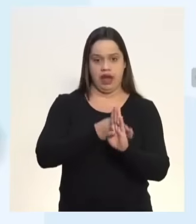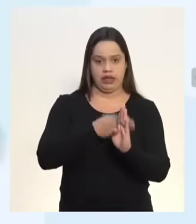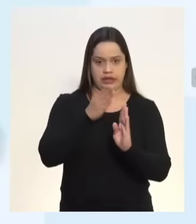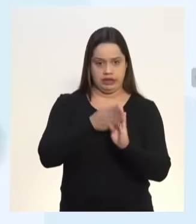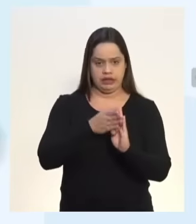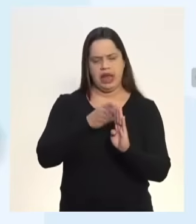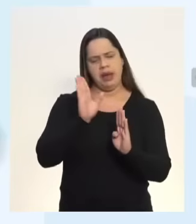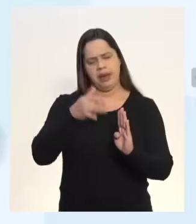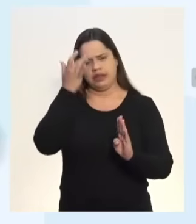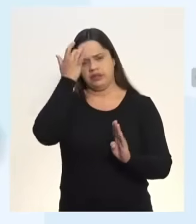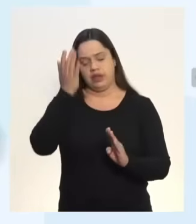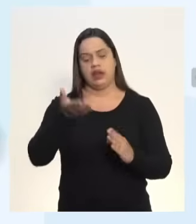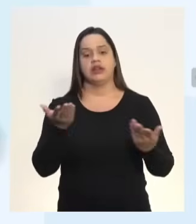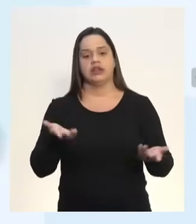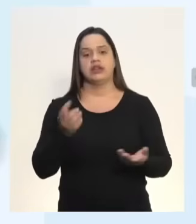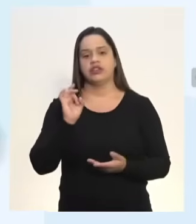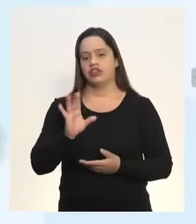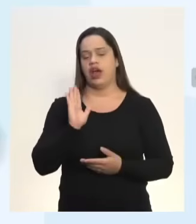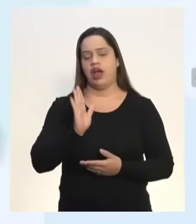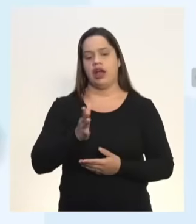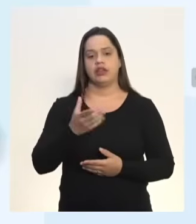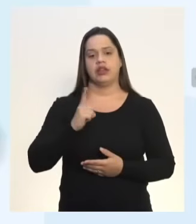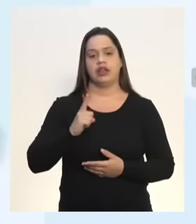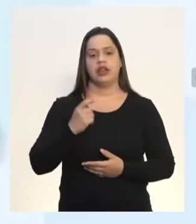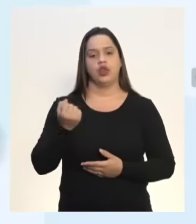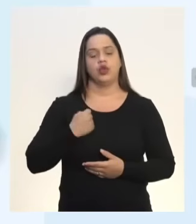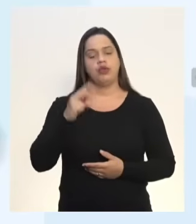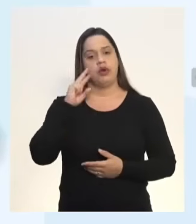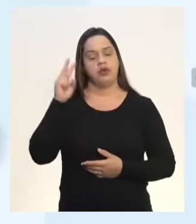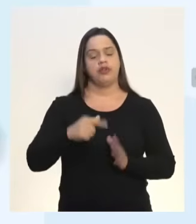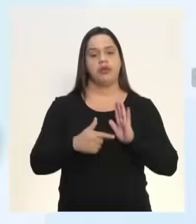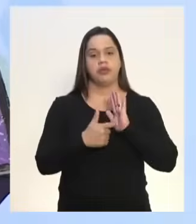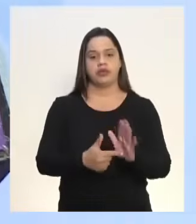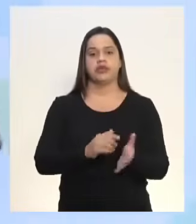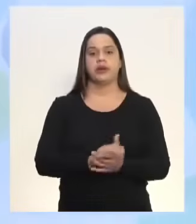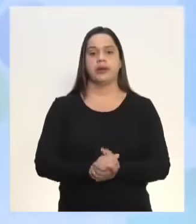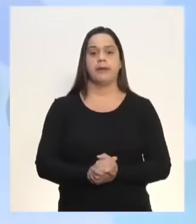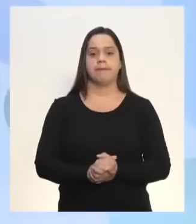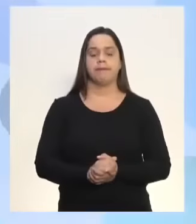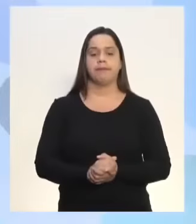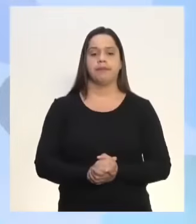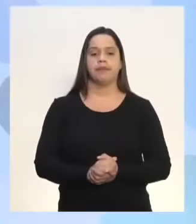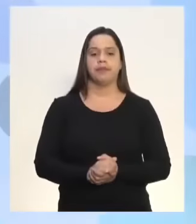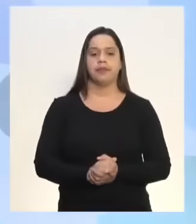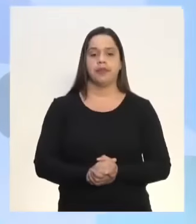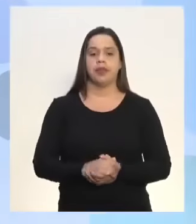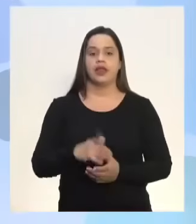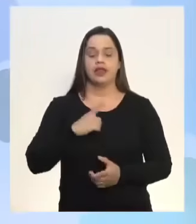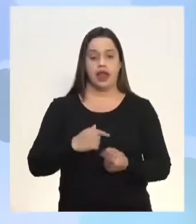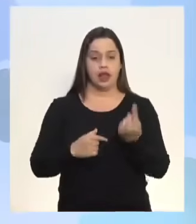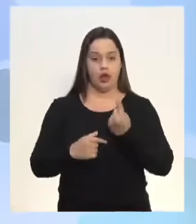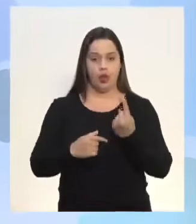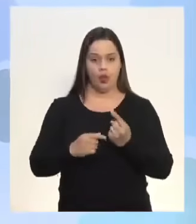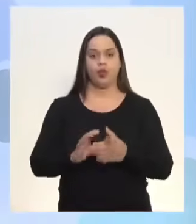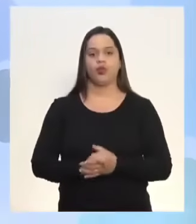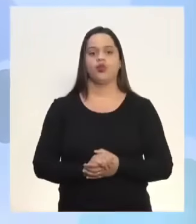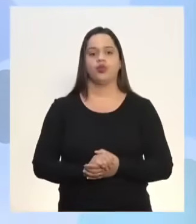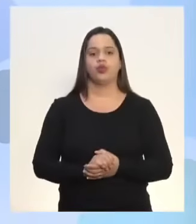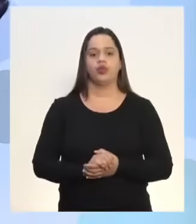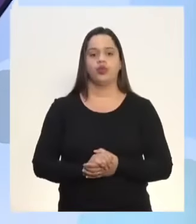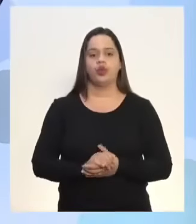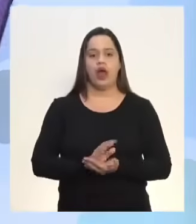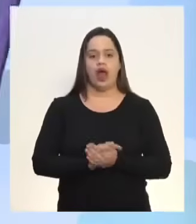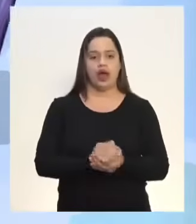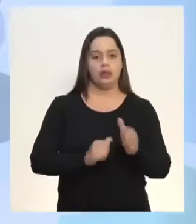faces é mais fácil. Está numerado aqui, né? Ó. Então, vamos mostrar para eles. Está numerado. Então, eu tenho 1. Cadê